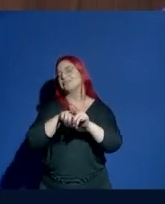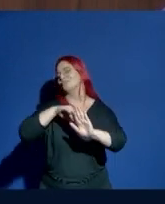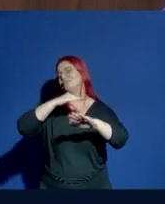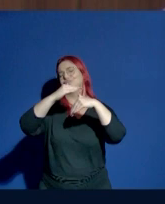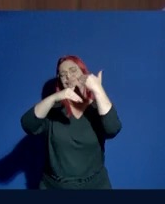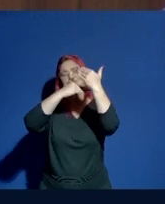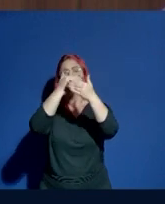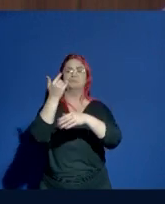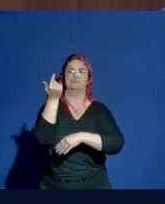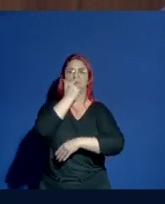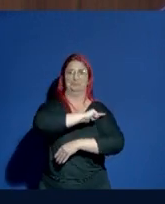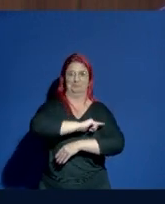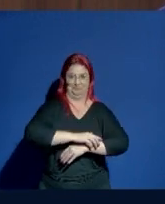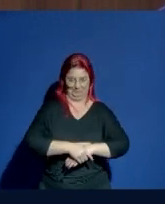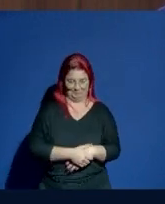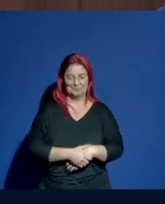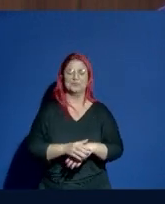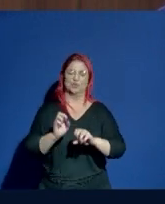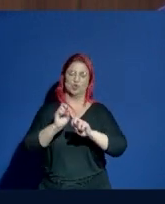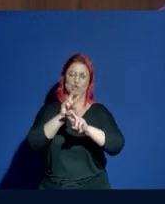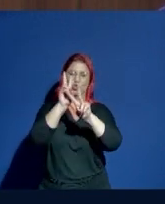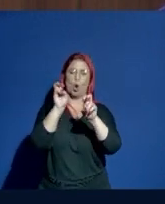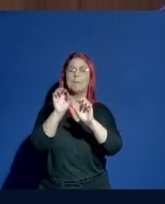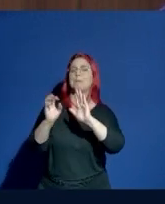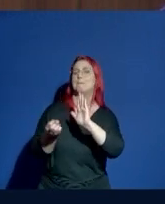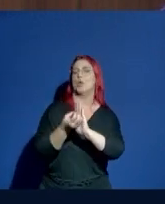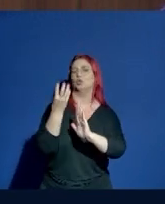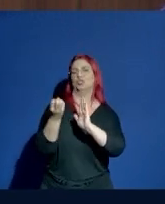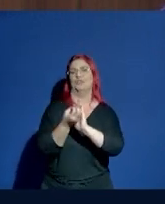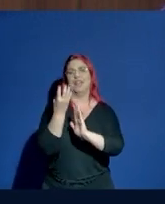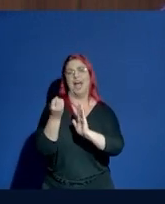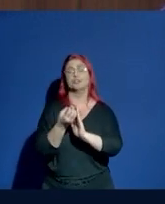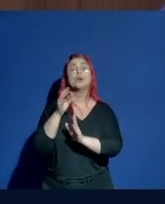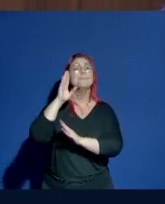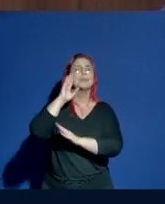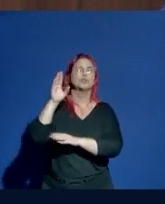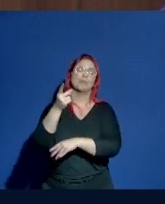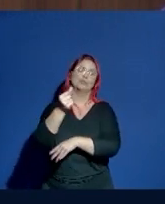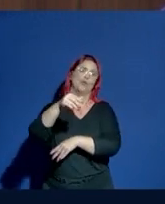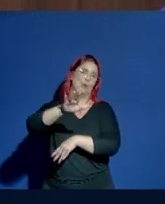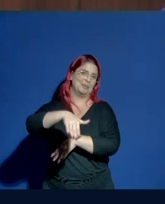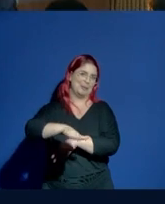muito na produtividade, inclusive com redução de custo.